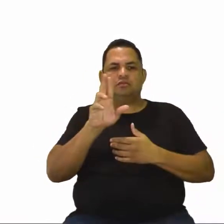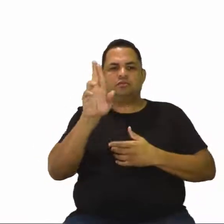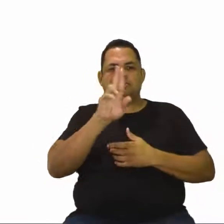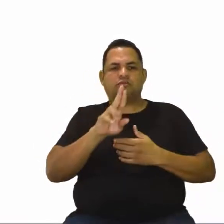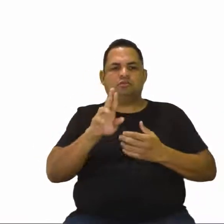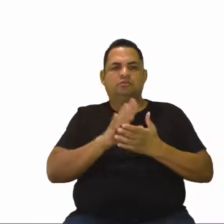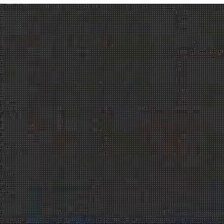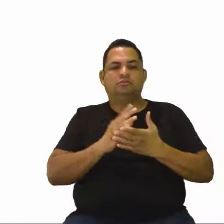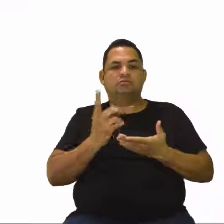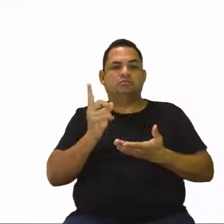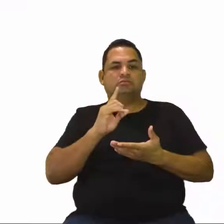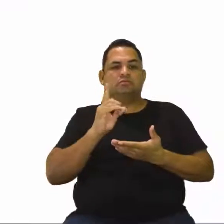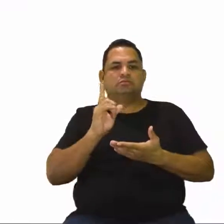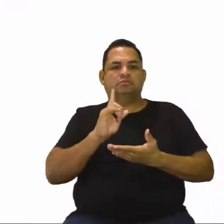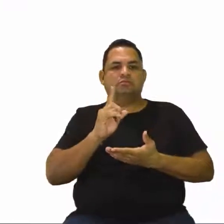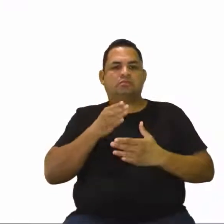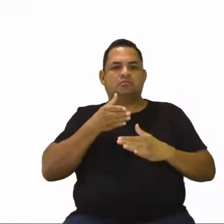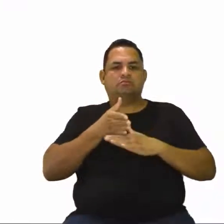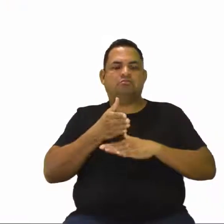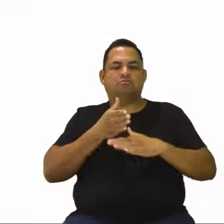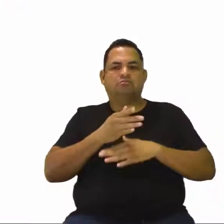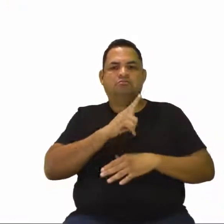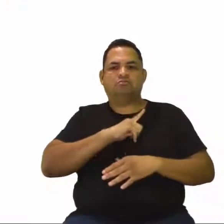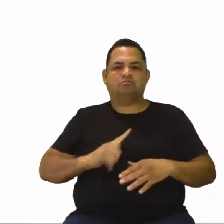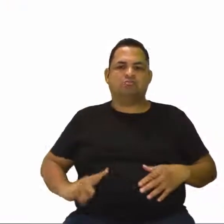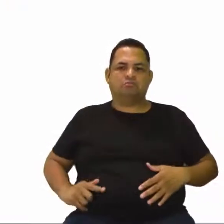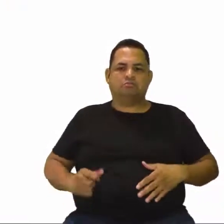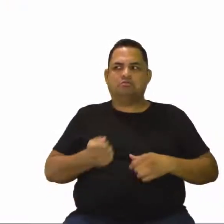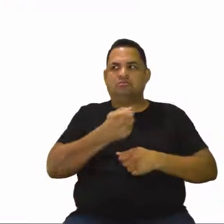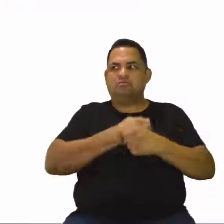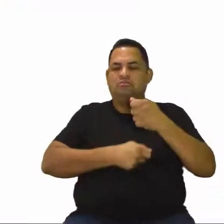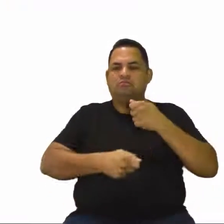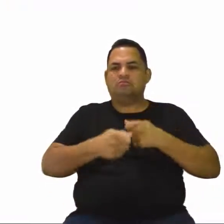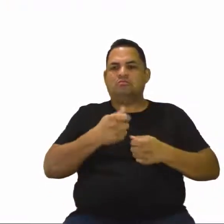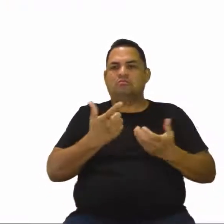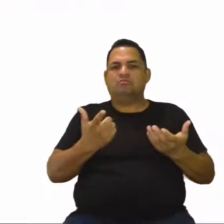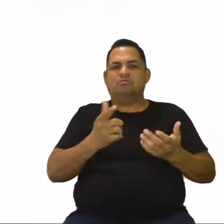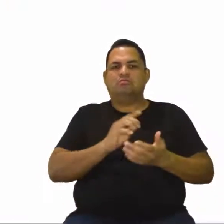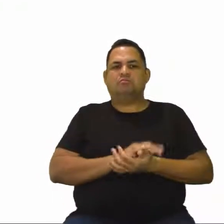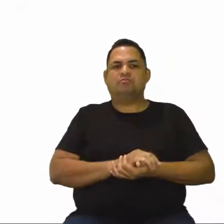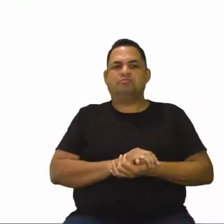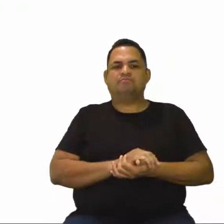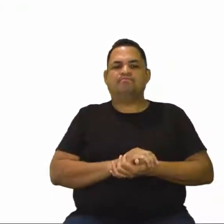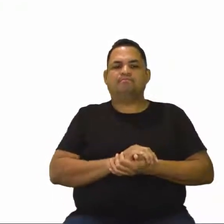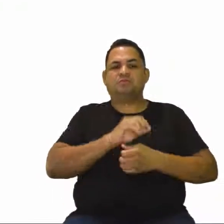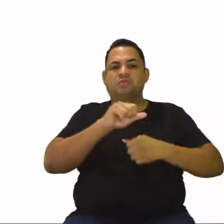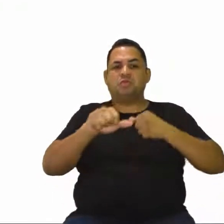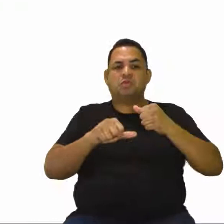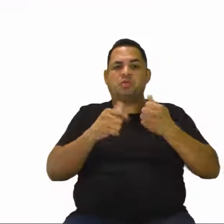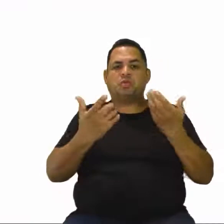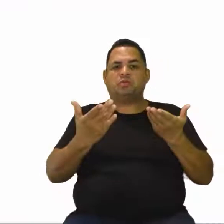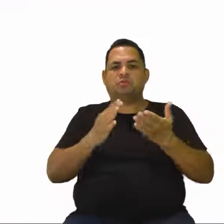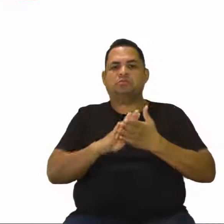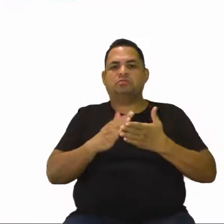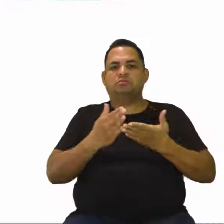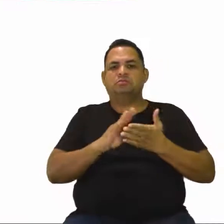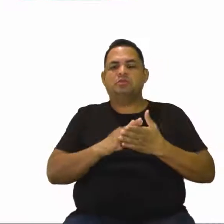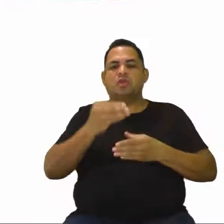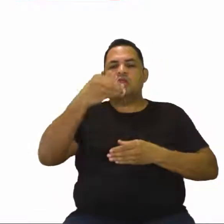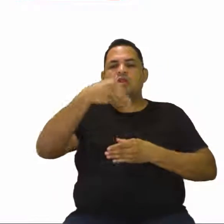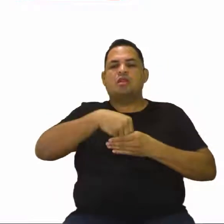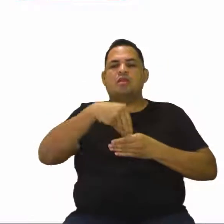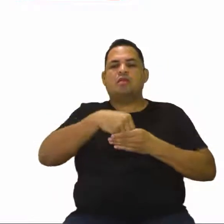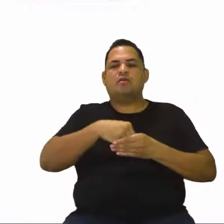de não a intervenção no governo, na economia. Isso se modificaria com a eleição